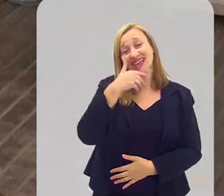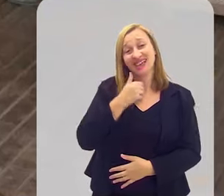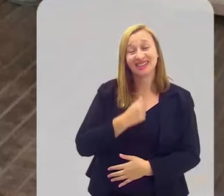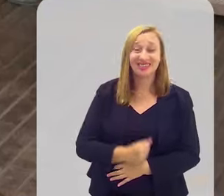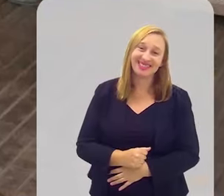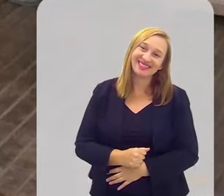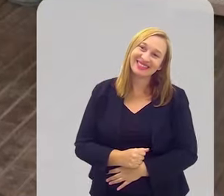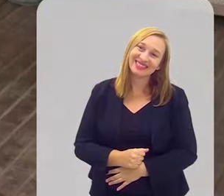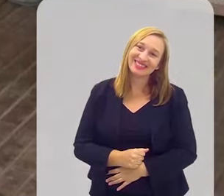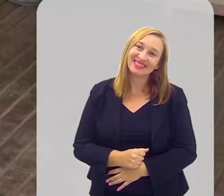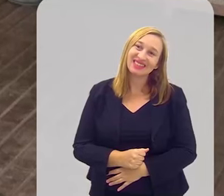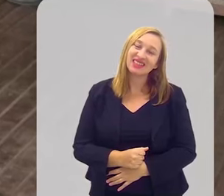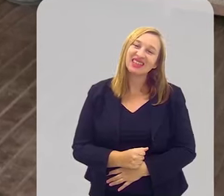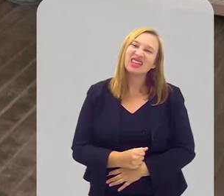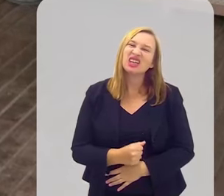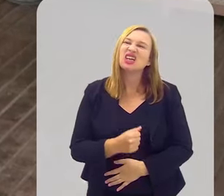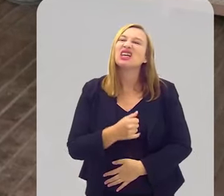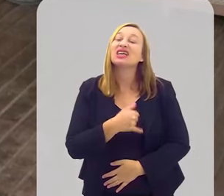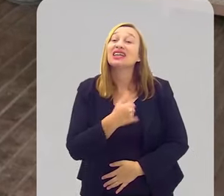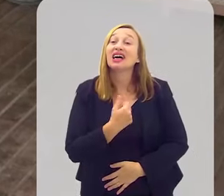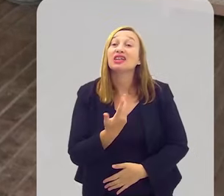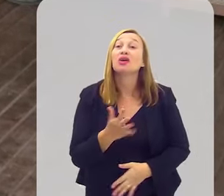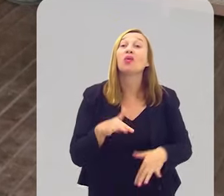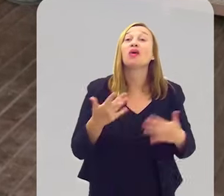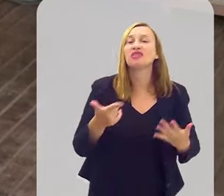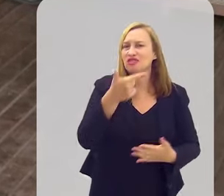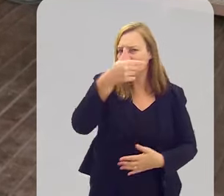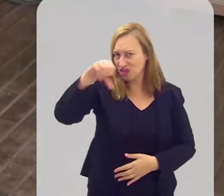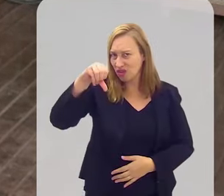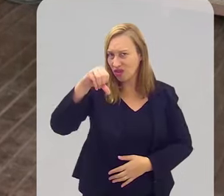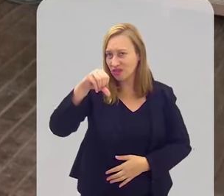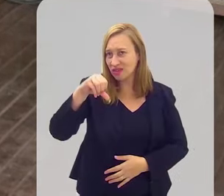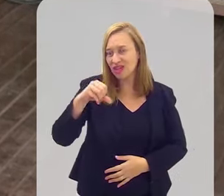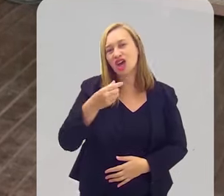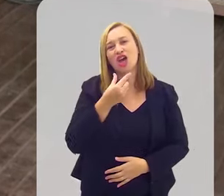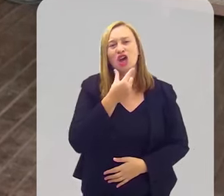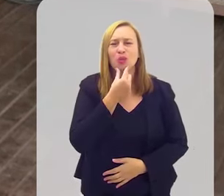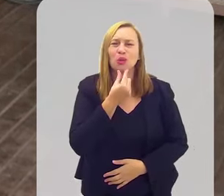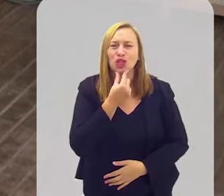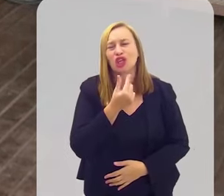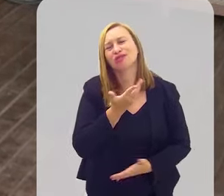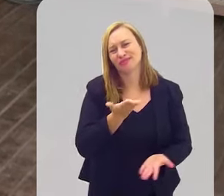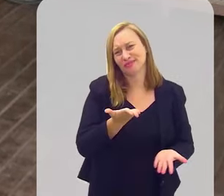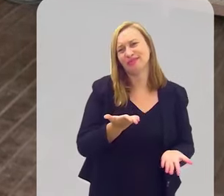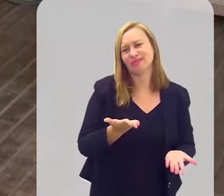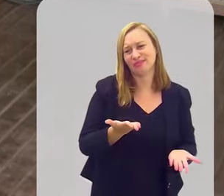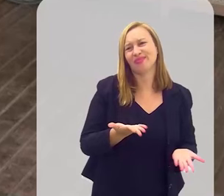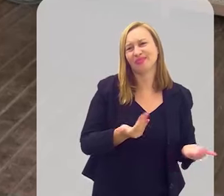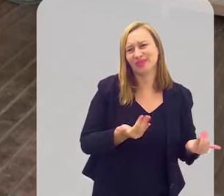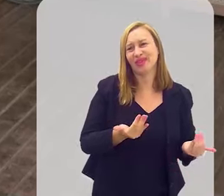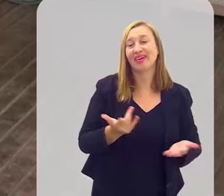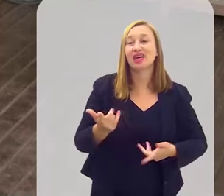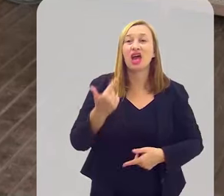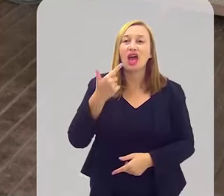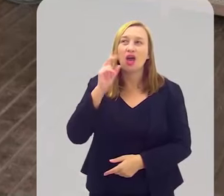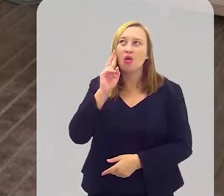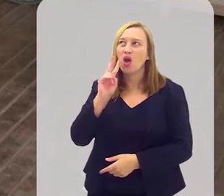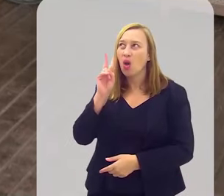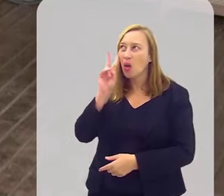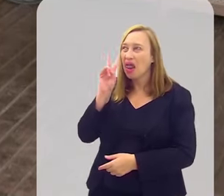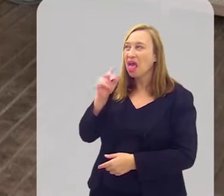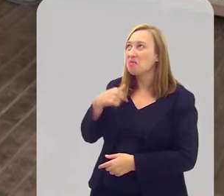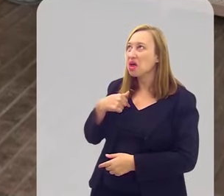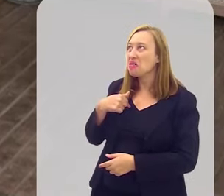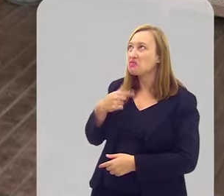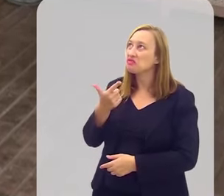és aleluia coisa linda D tem quantos anos dá tem 29 29 anos garoto ainda